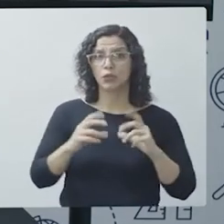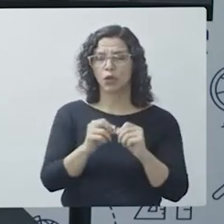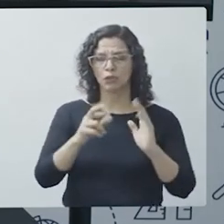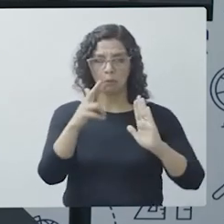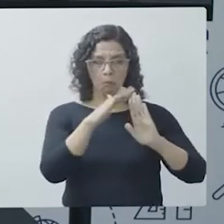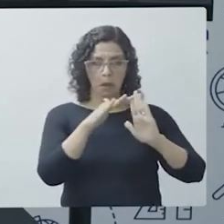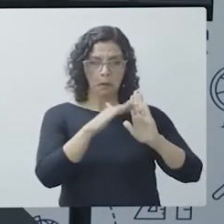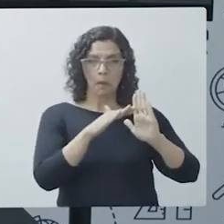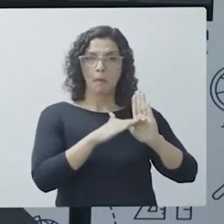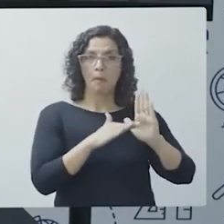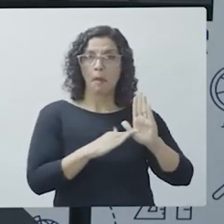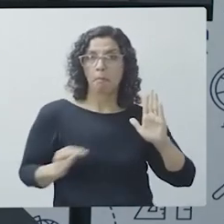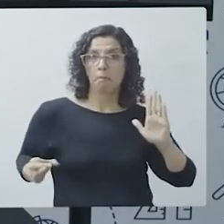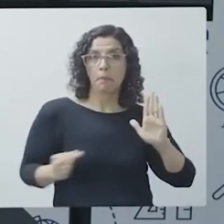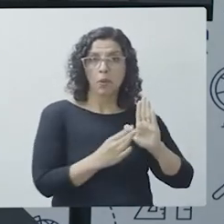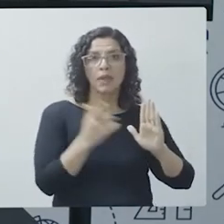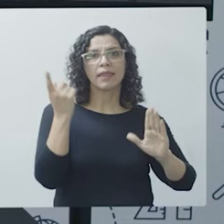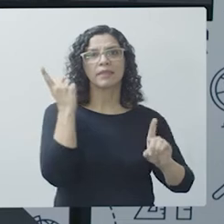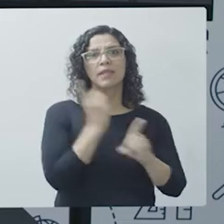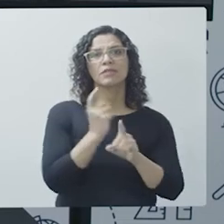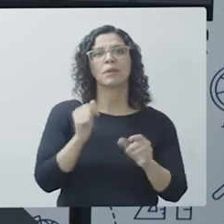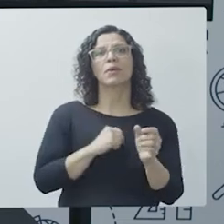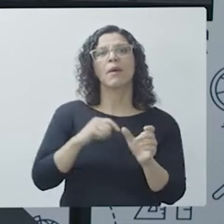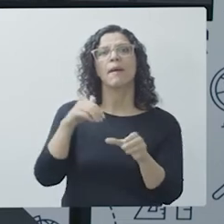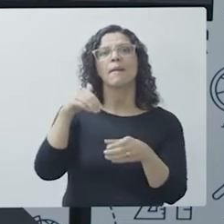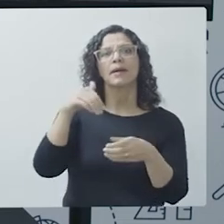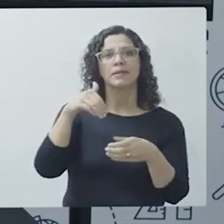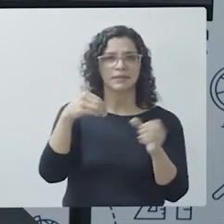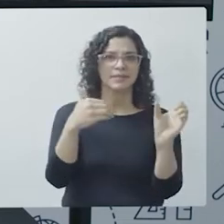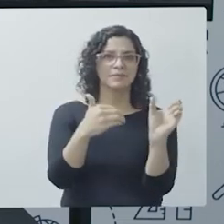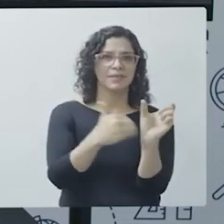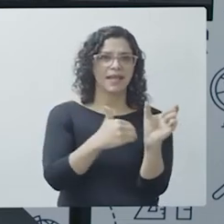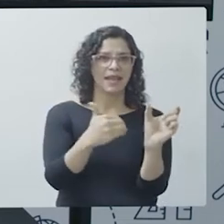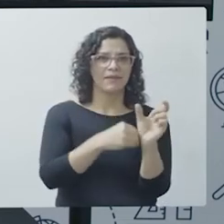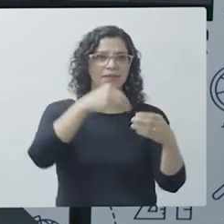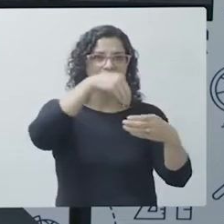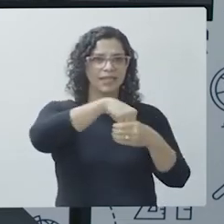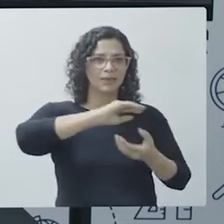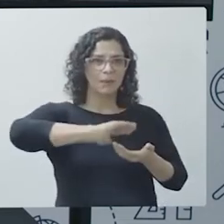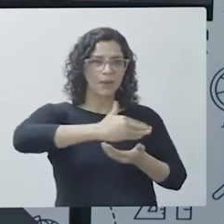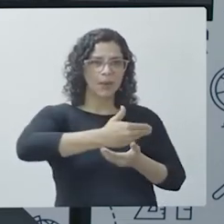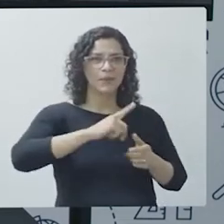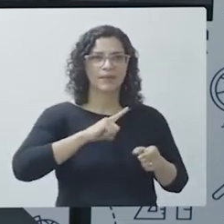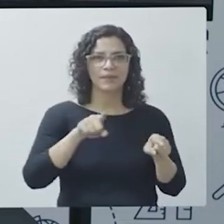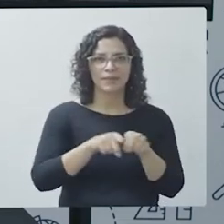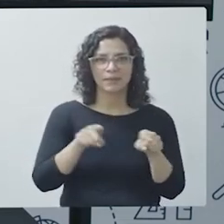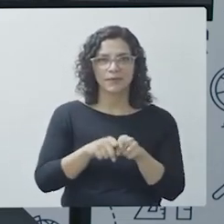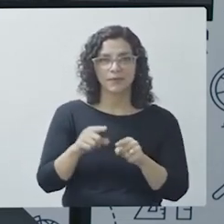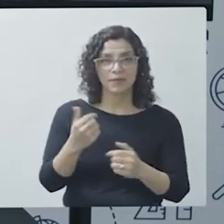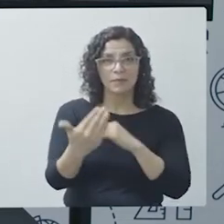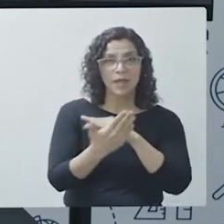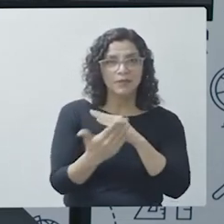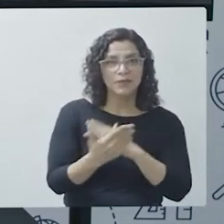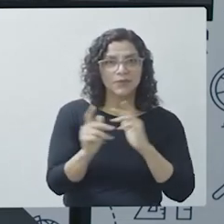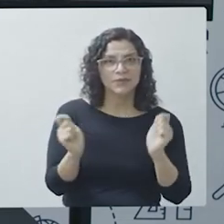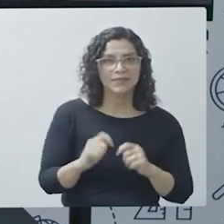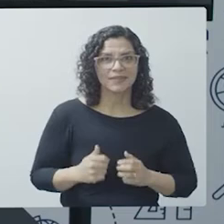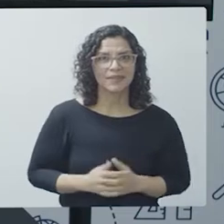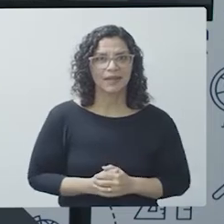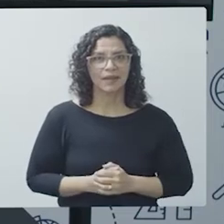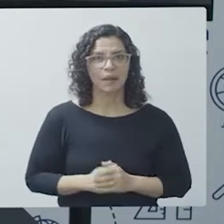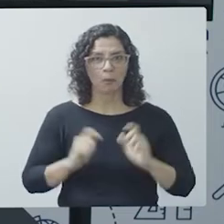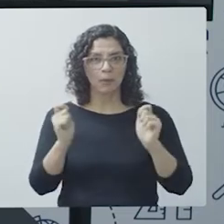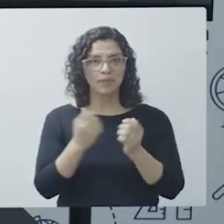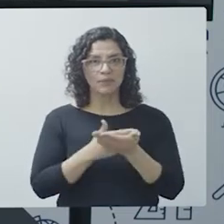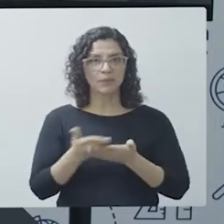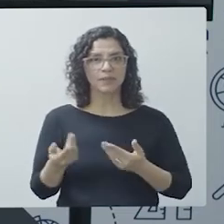os desafios para descobrir a palavra que está escondida aqui no baú. Vocês me ajudam?